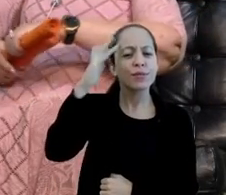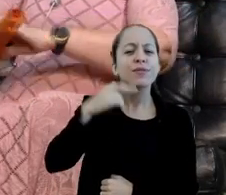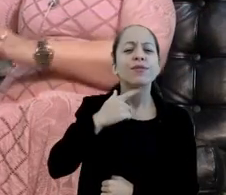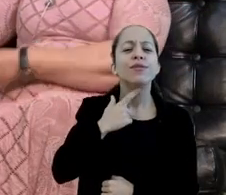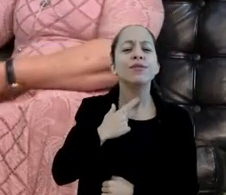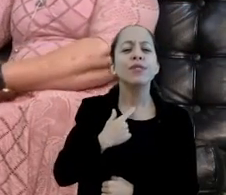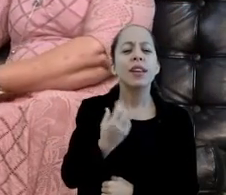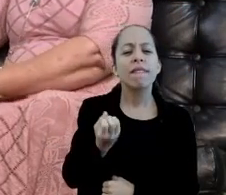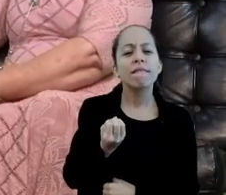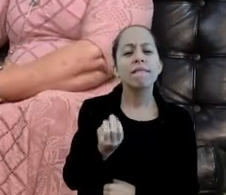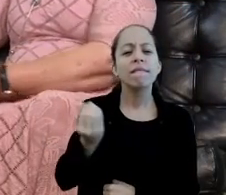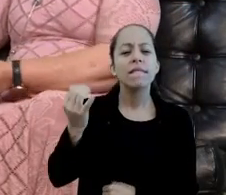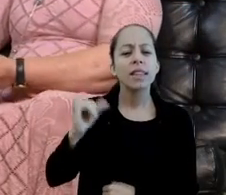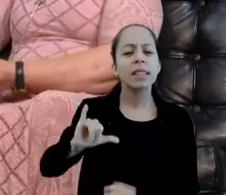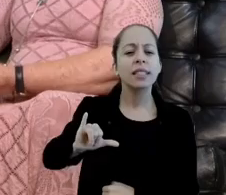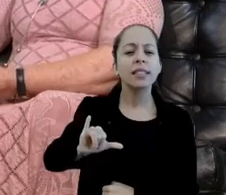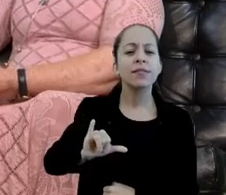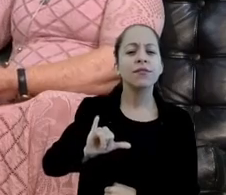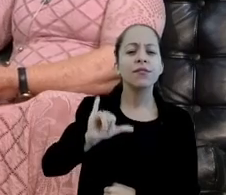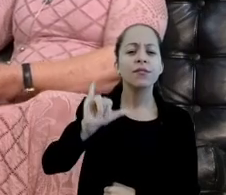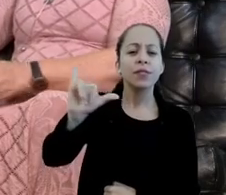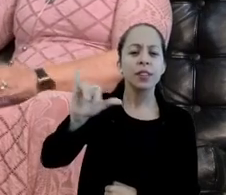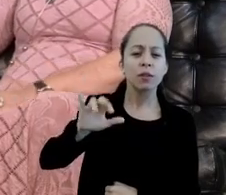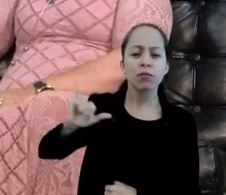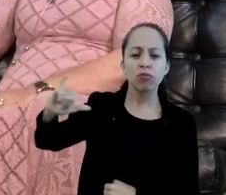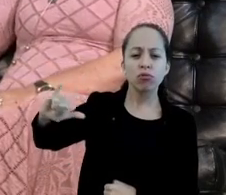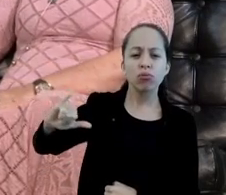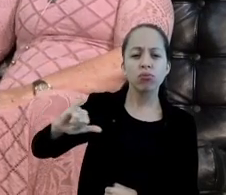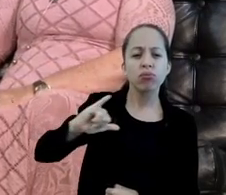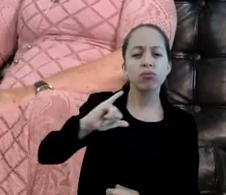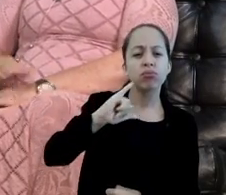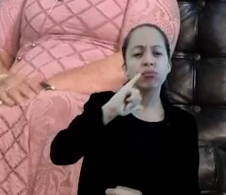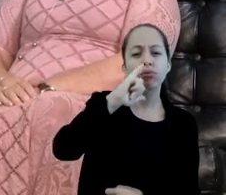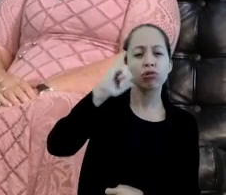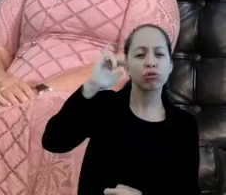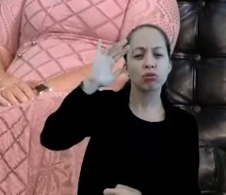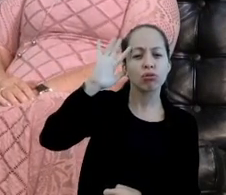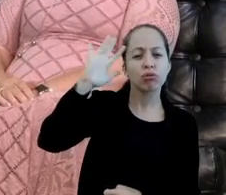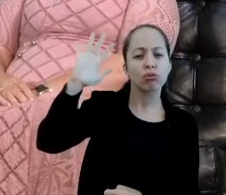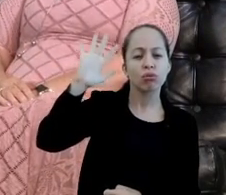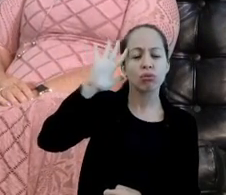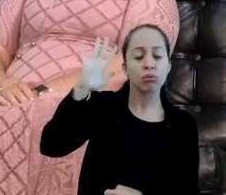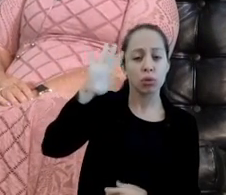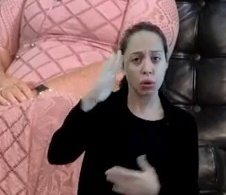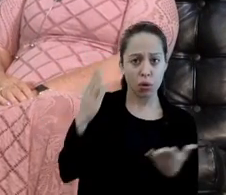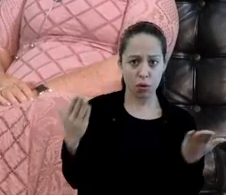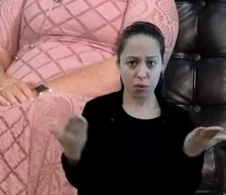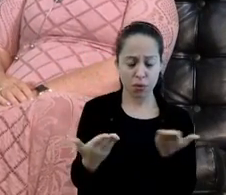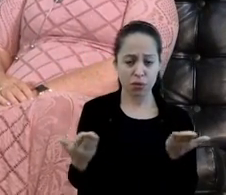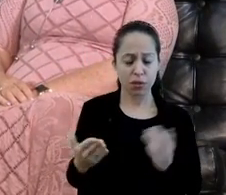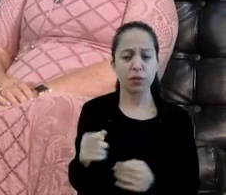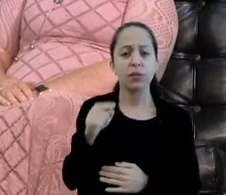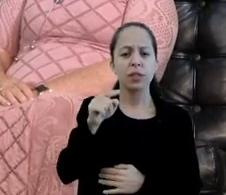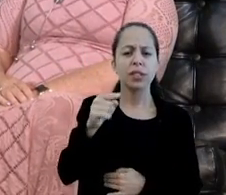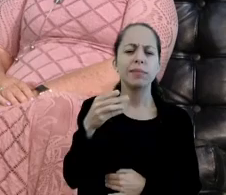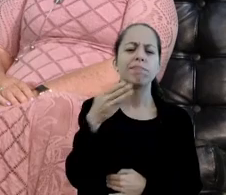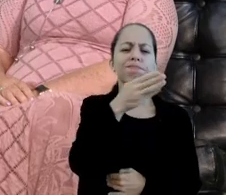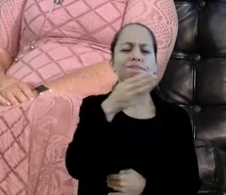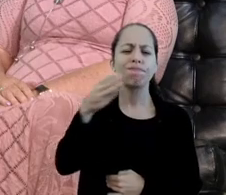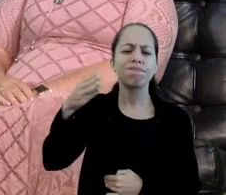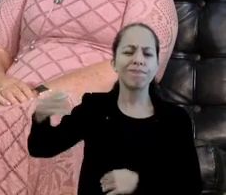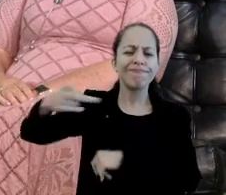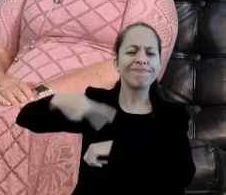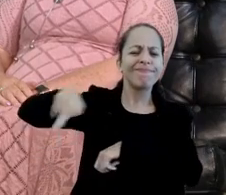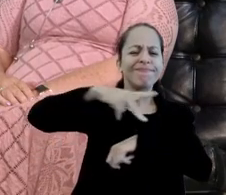limitava. Conta pra gente. E aí hoje, claro, a senhora viaja o mundo inteiro, viaja muito de